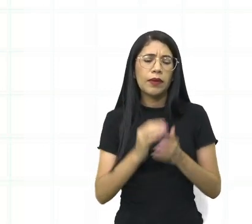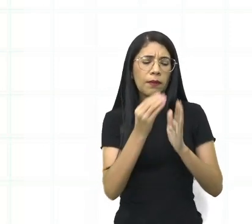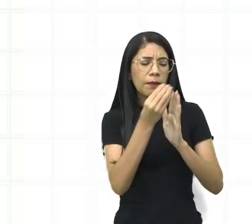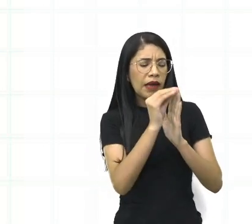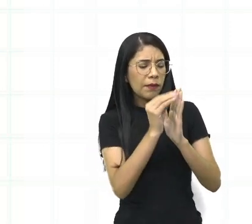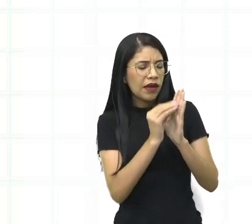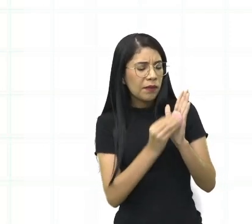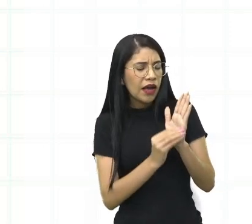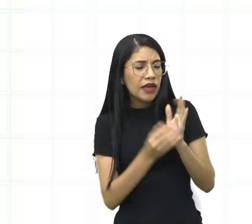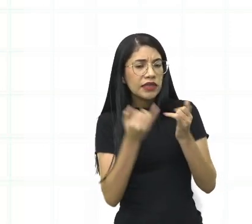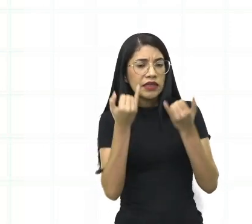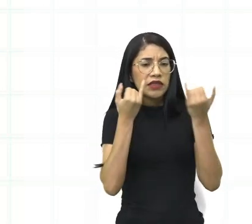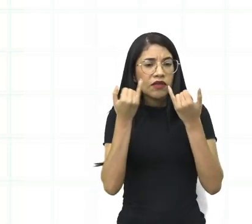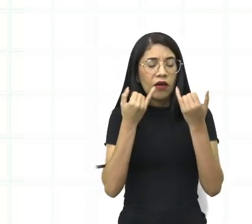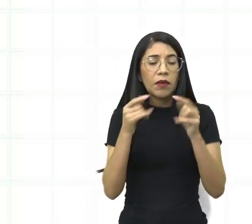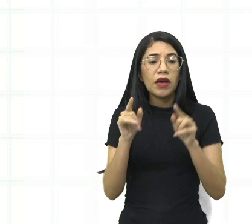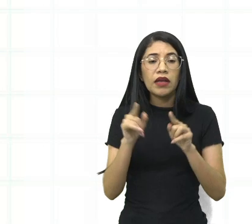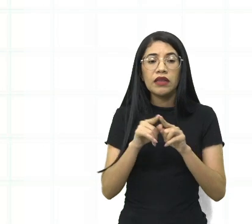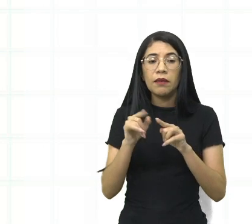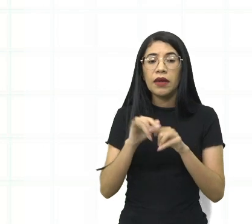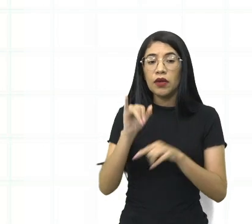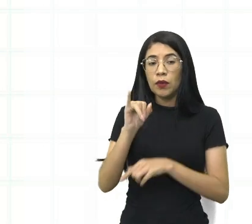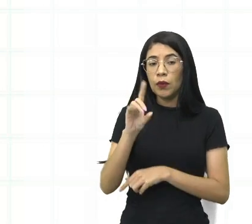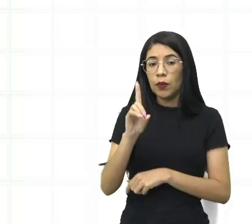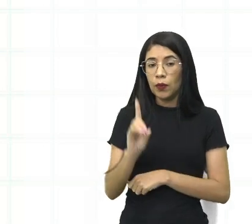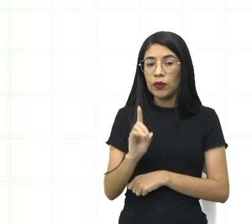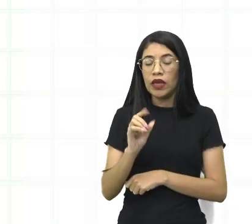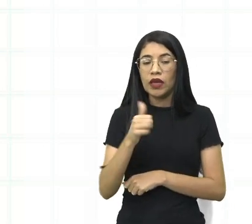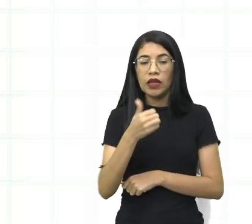dados, mostrou aqui o ID da compra dela,